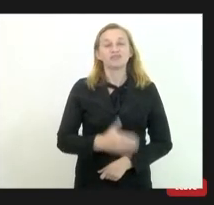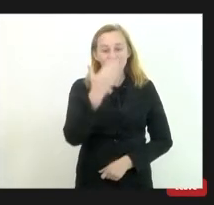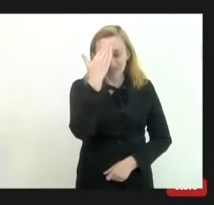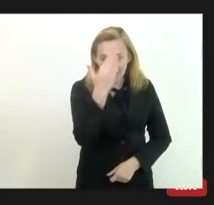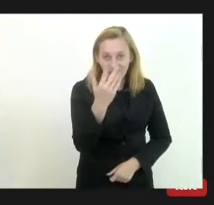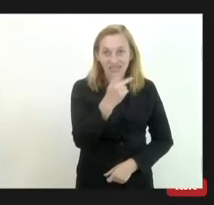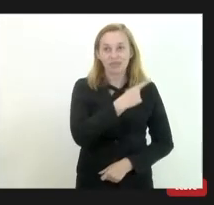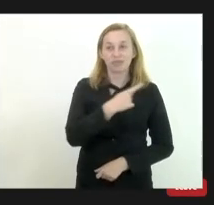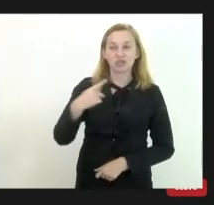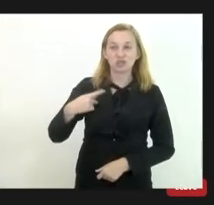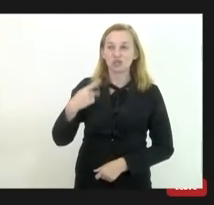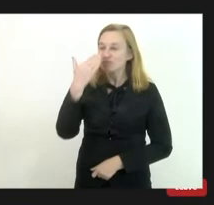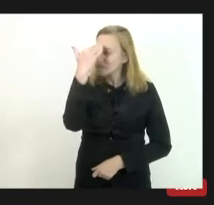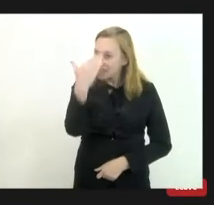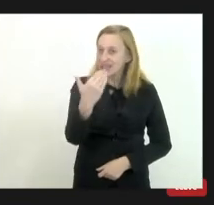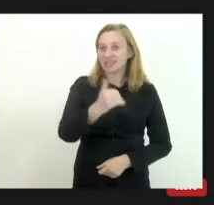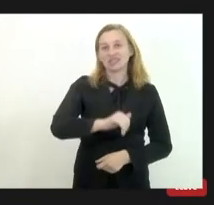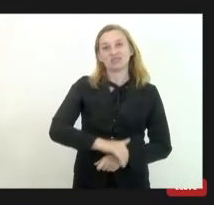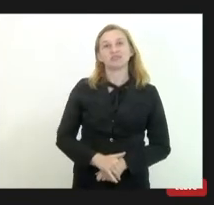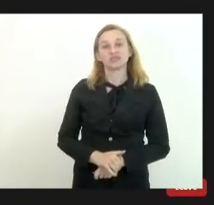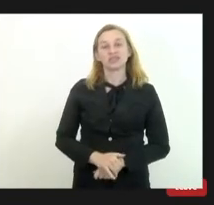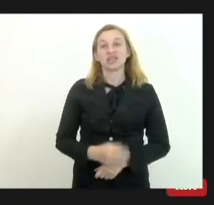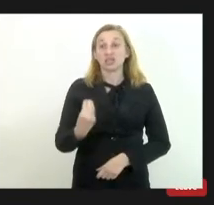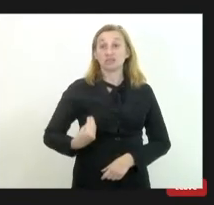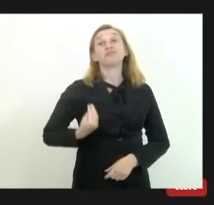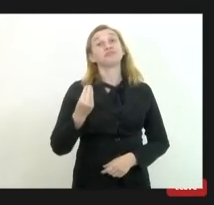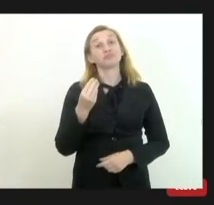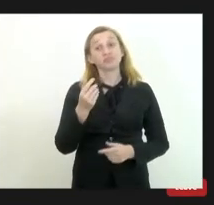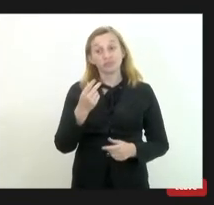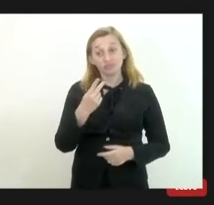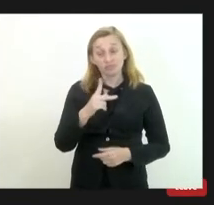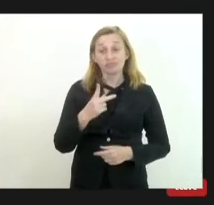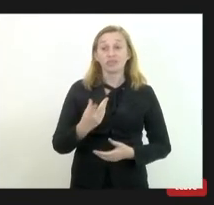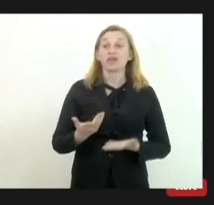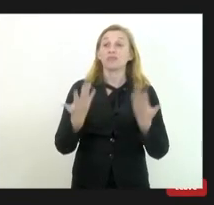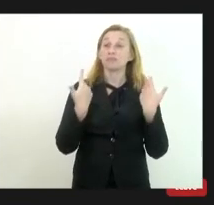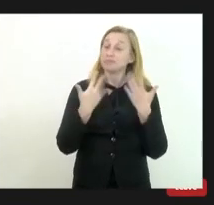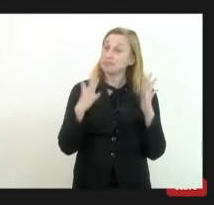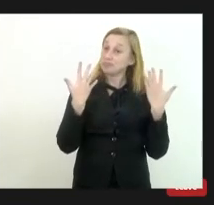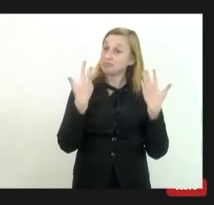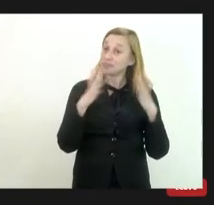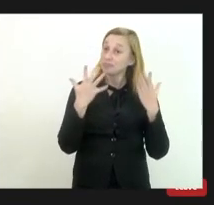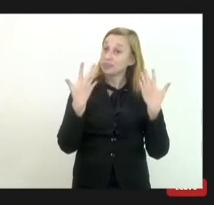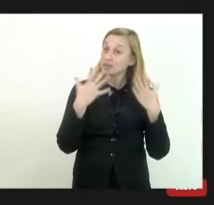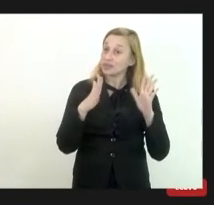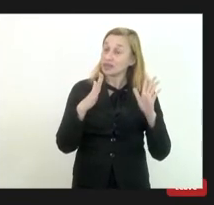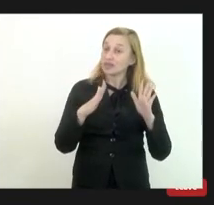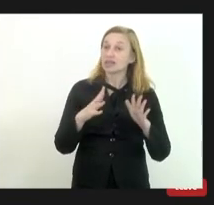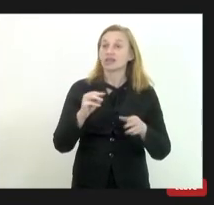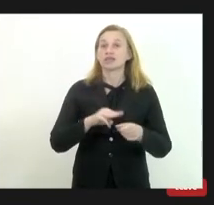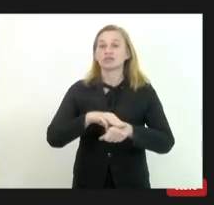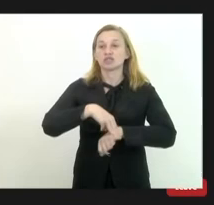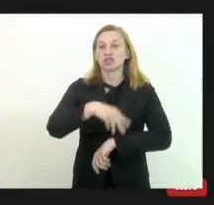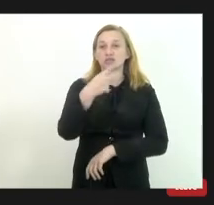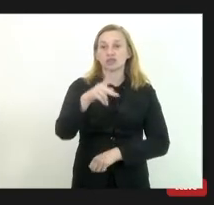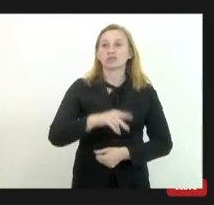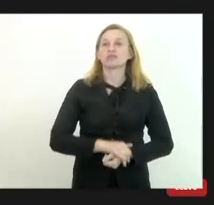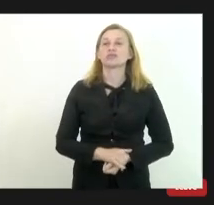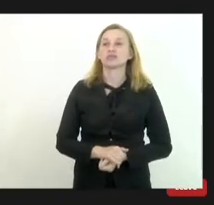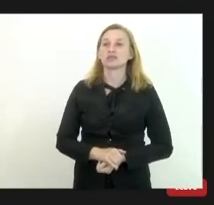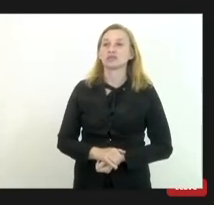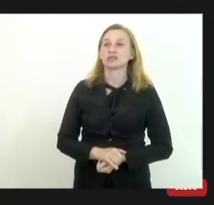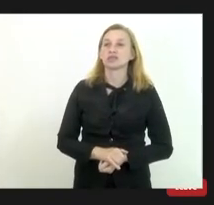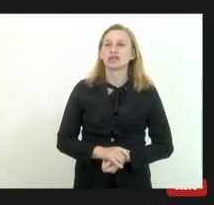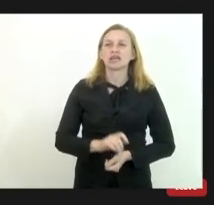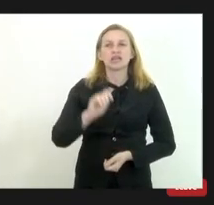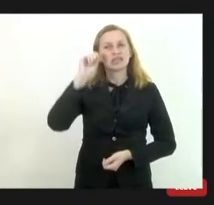Obrigada, pastor. Muito obrigada pela sua presença e parabéns pelo seu ministério. Negro